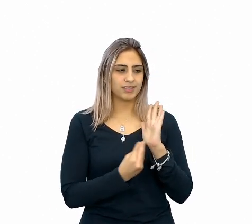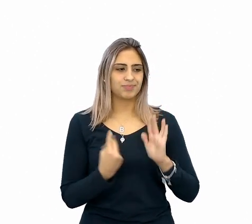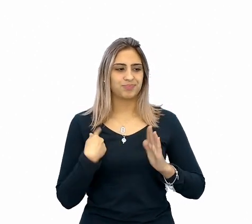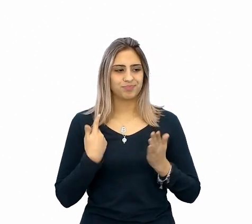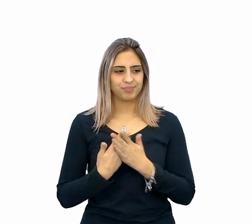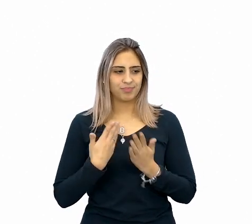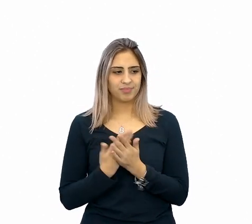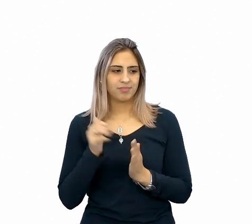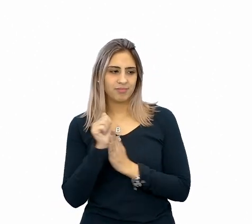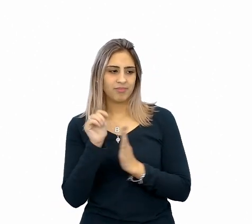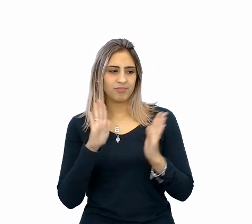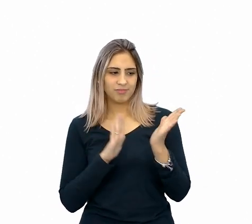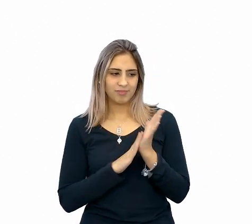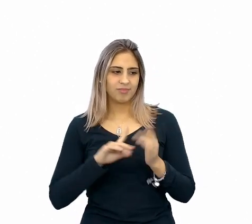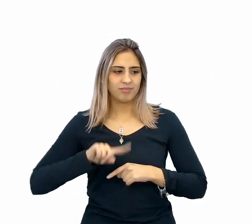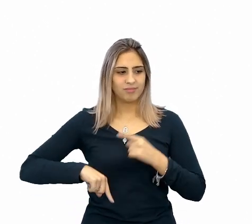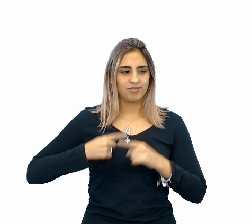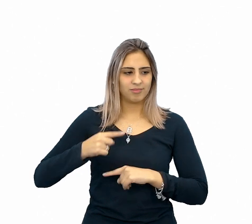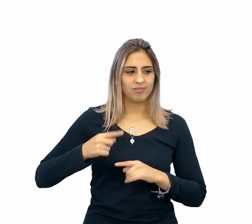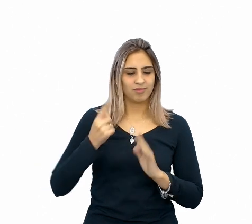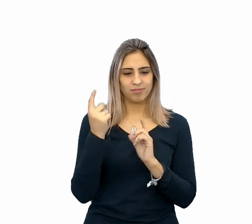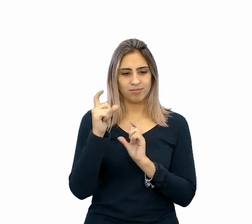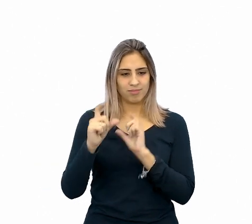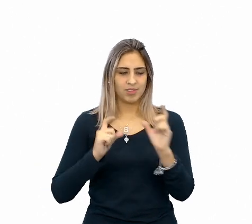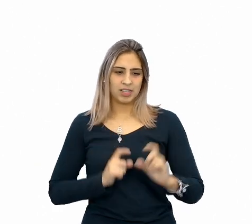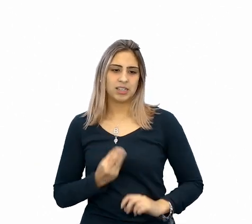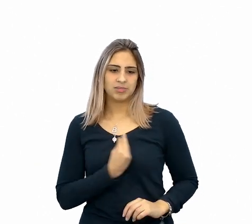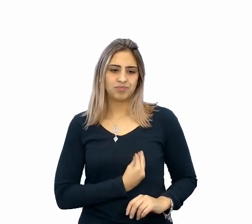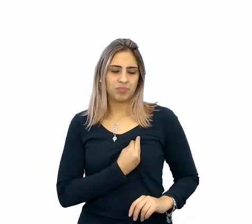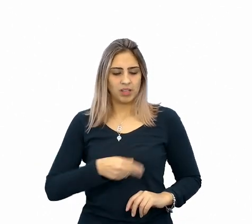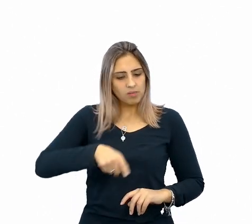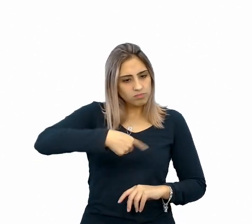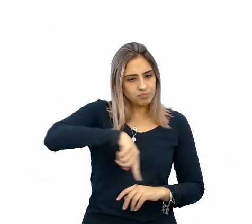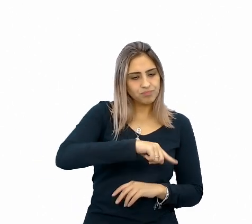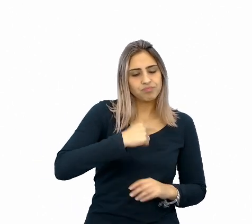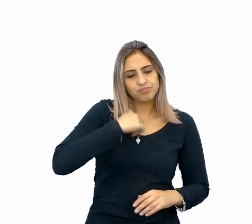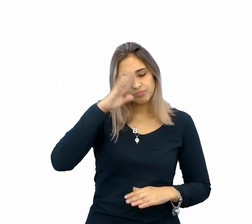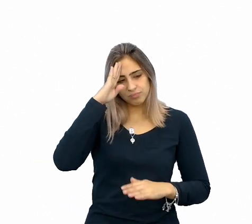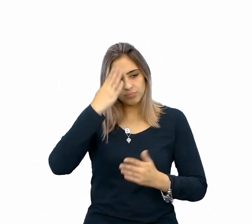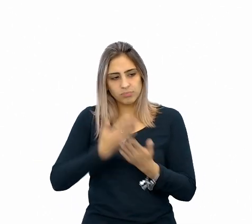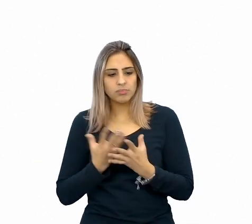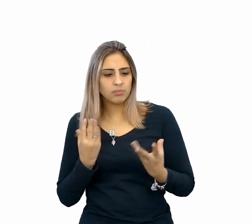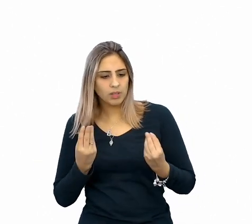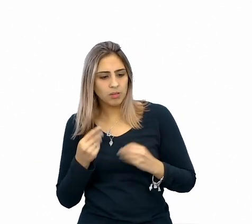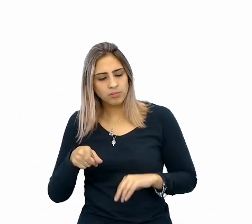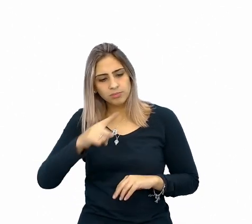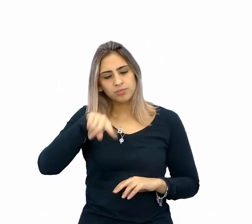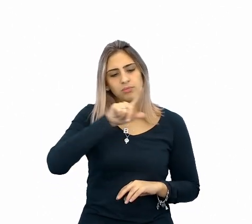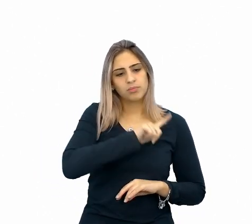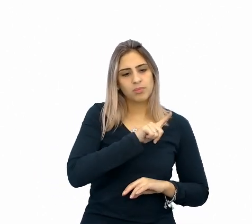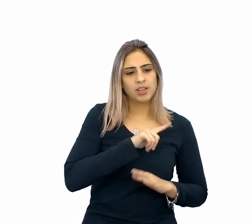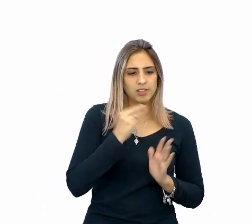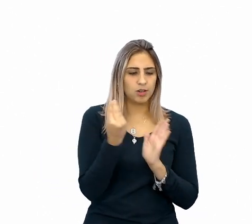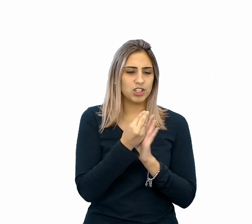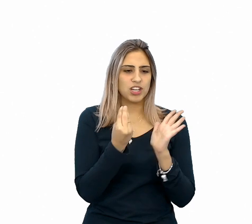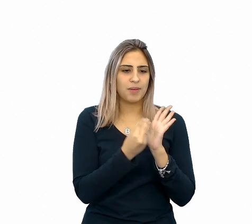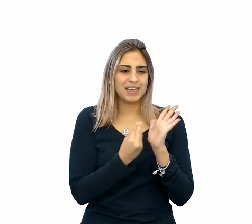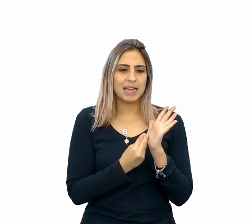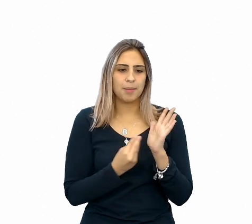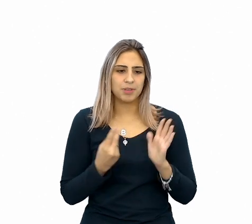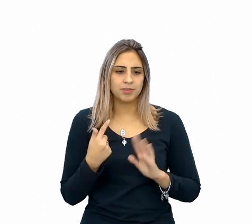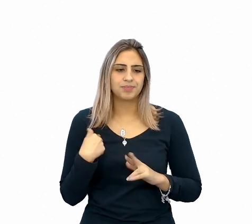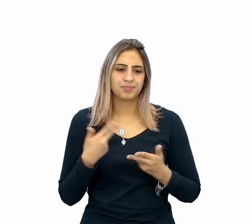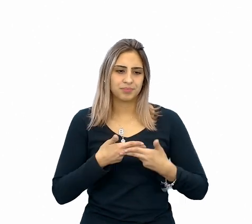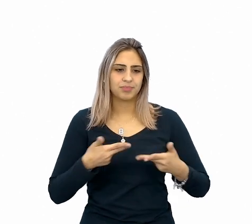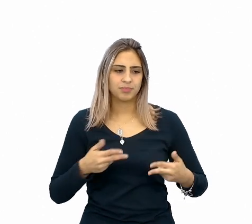aulas, das atividades, o encadeamento existente entre elas, eu acredito que muitos tenham registrado que o